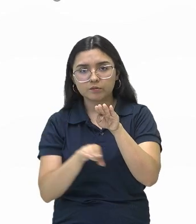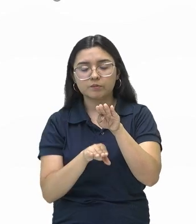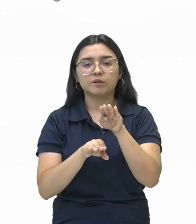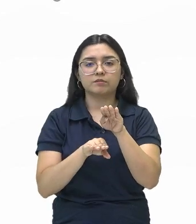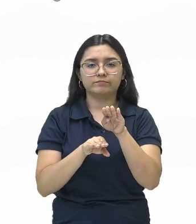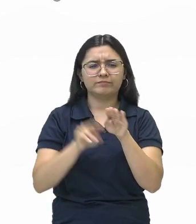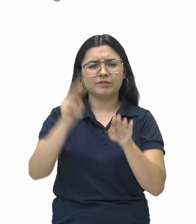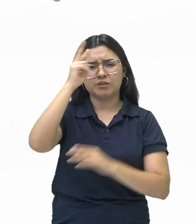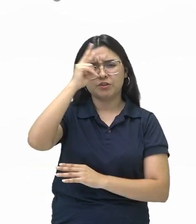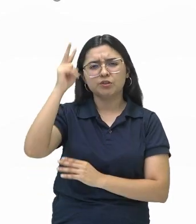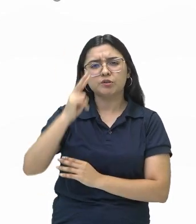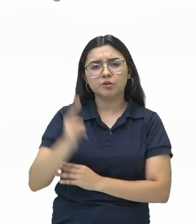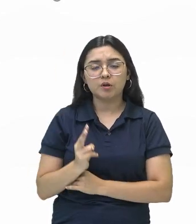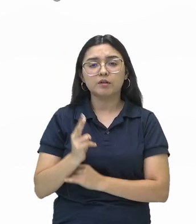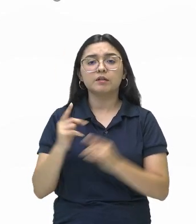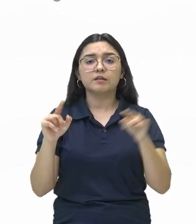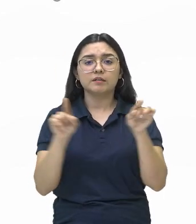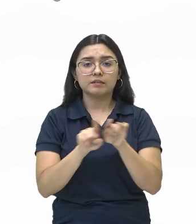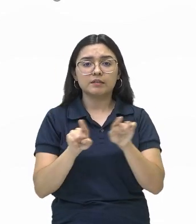desigualdades históricas e